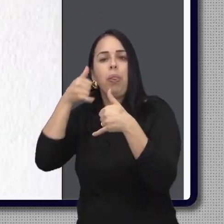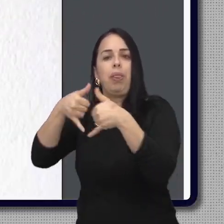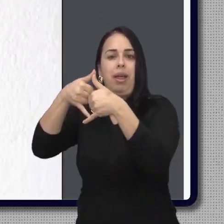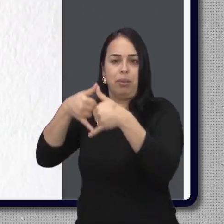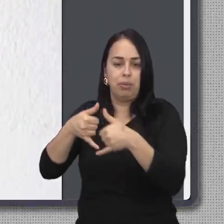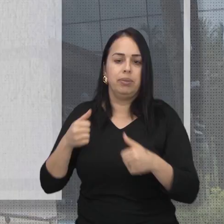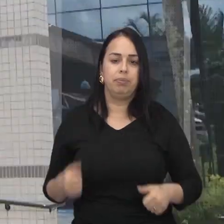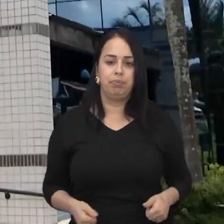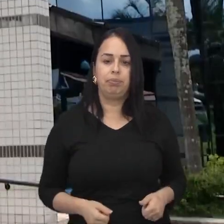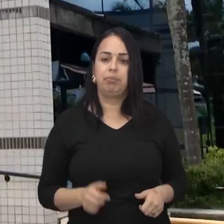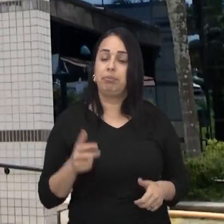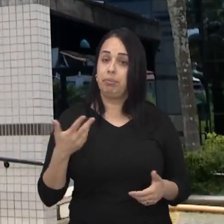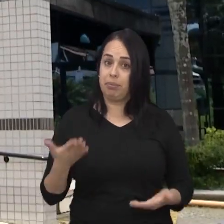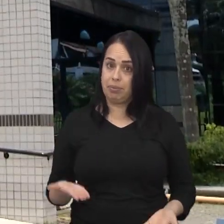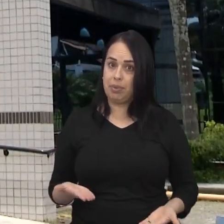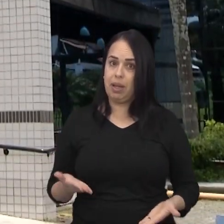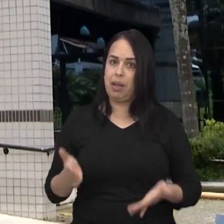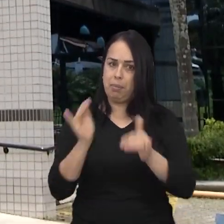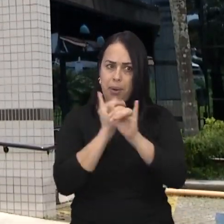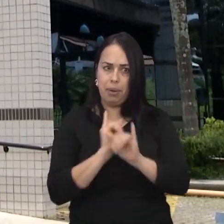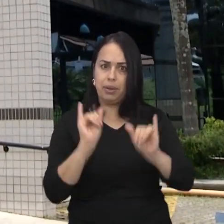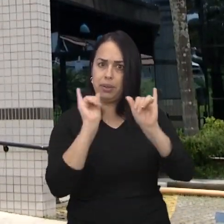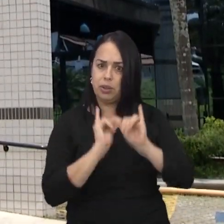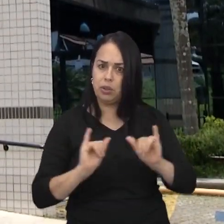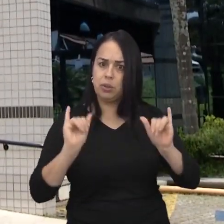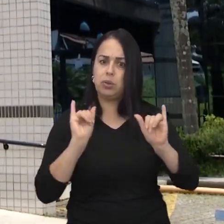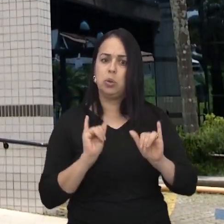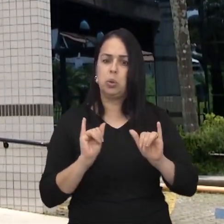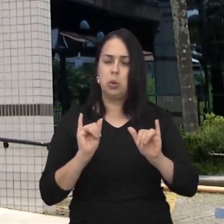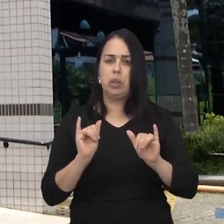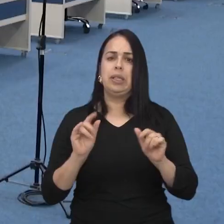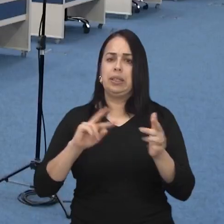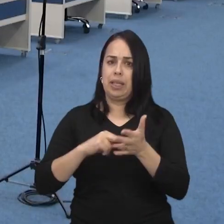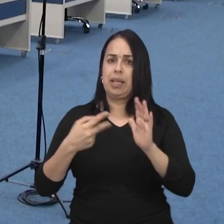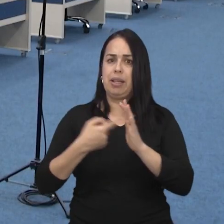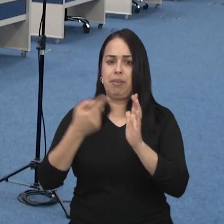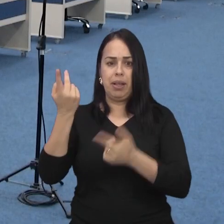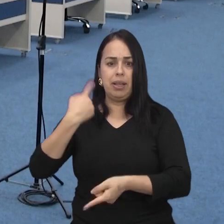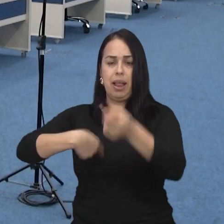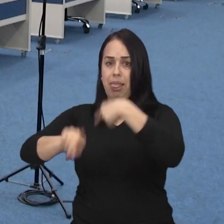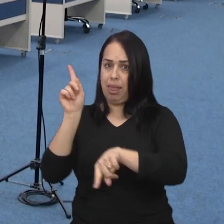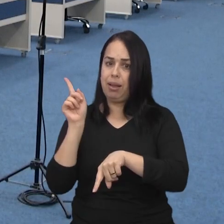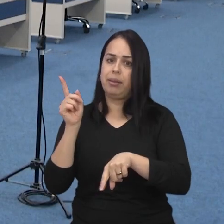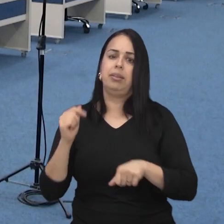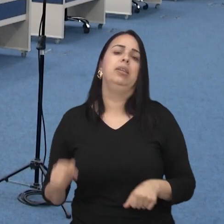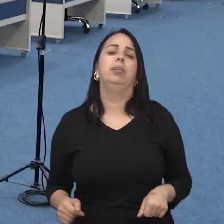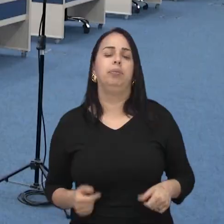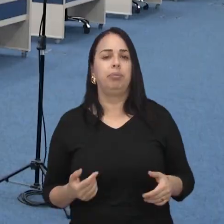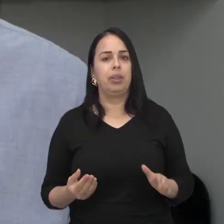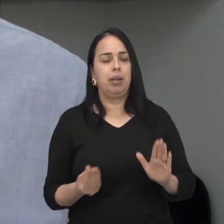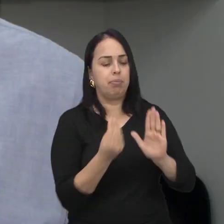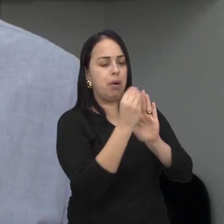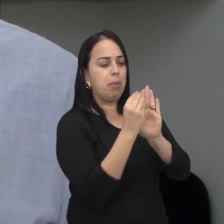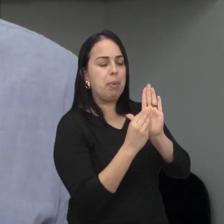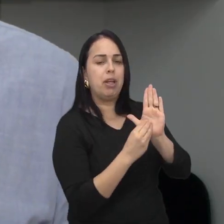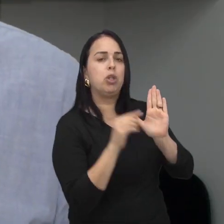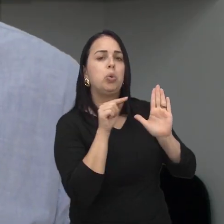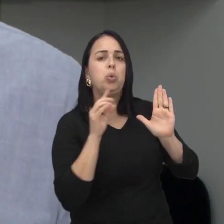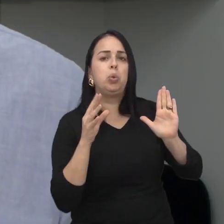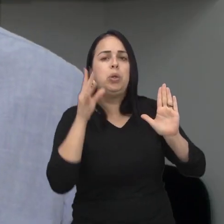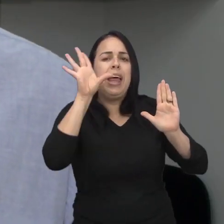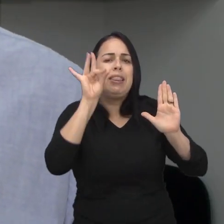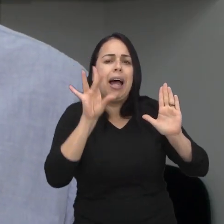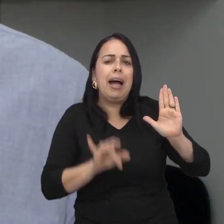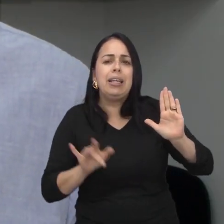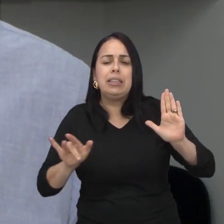os vereadores. Para o Legislativo, garantir a publicação do diário foi um avanço para a gestão transparente. Ali está tudo que a